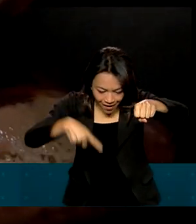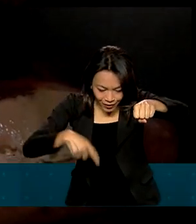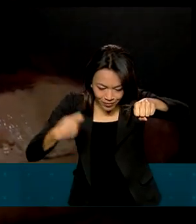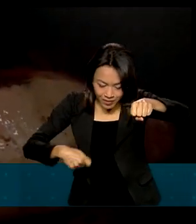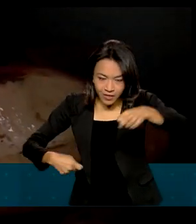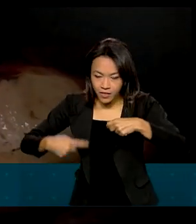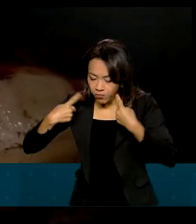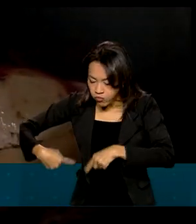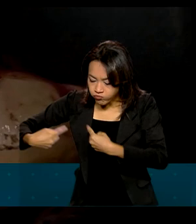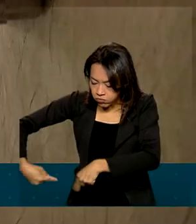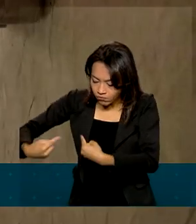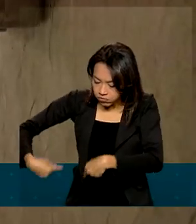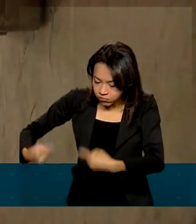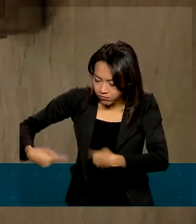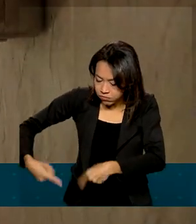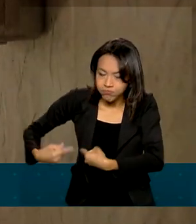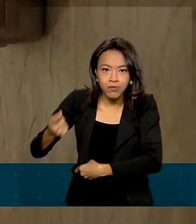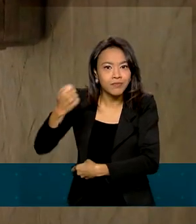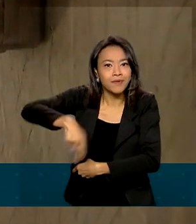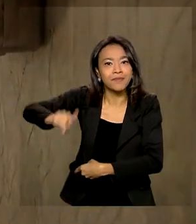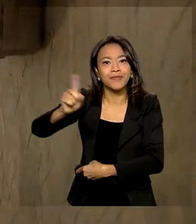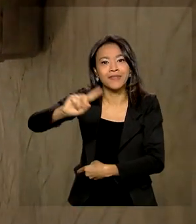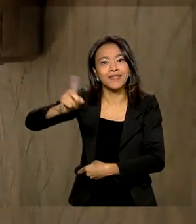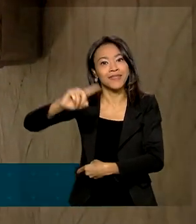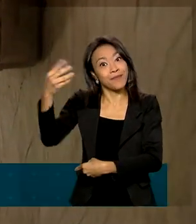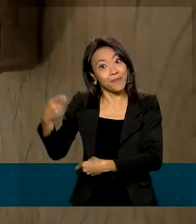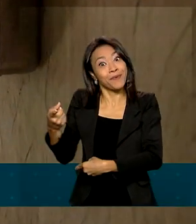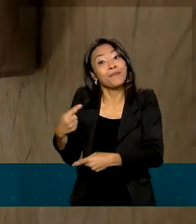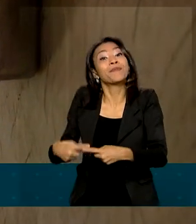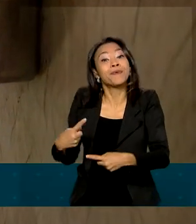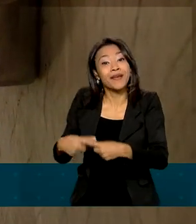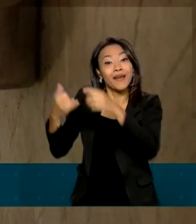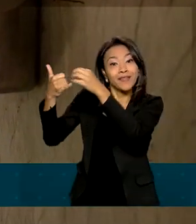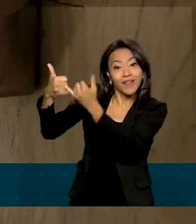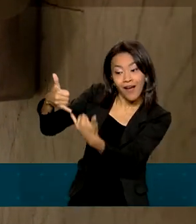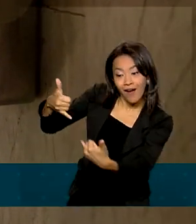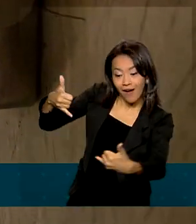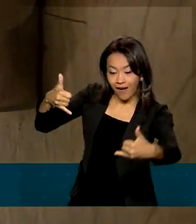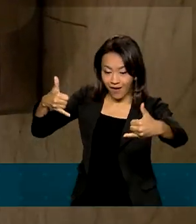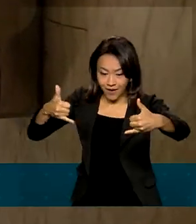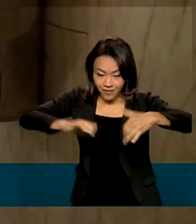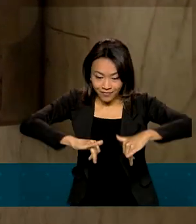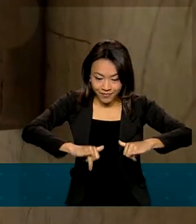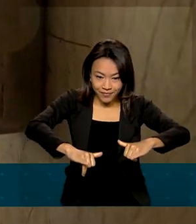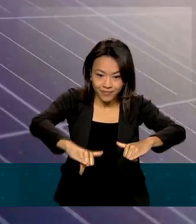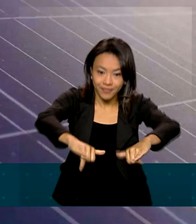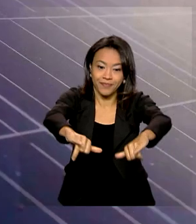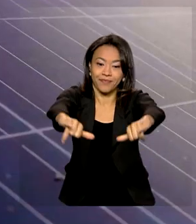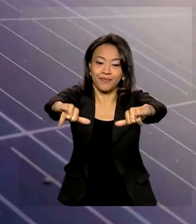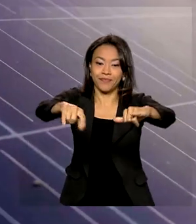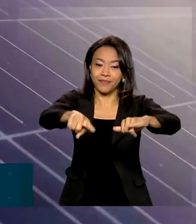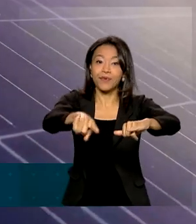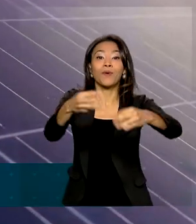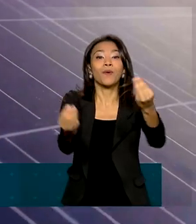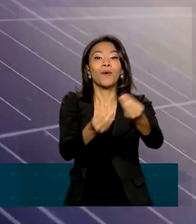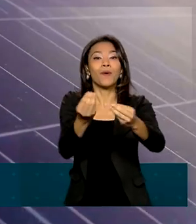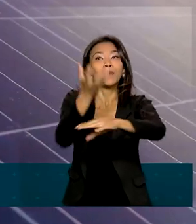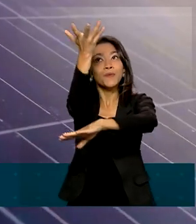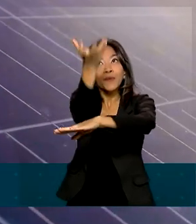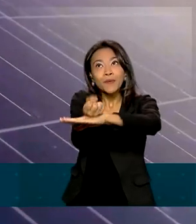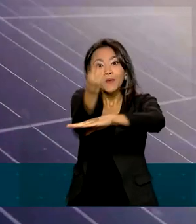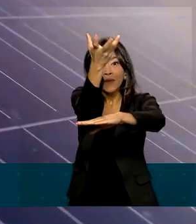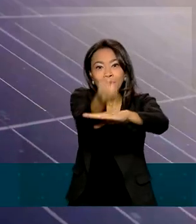uso de gerador isso porque agora toda a casa recebe energia de Fonte Limpa e sustentável por meio de